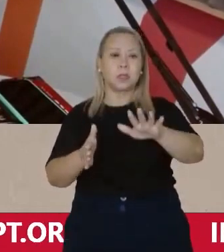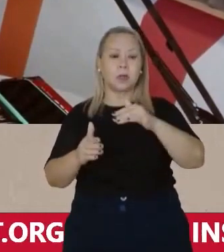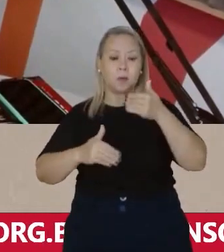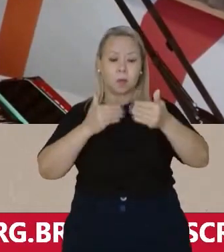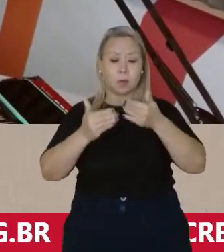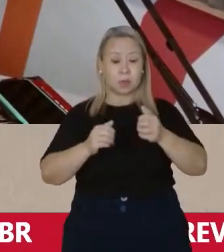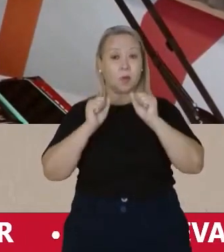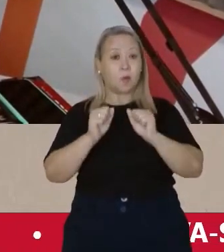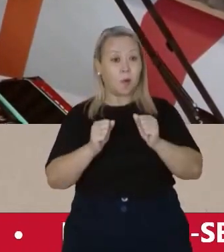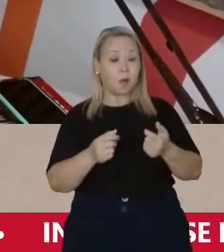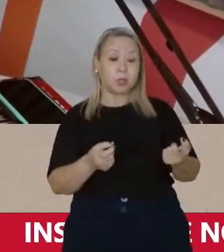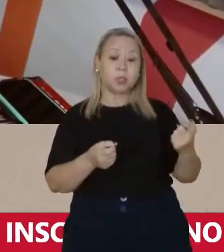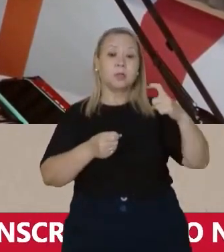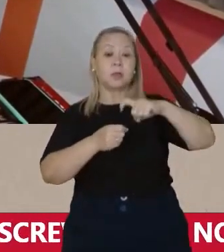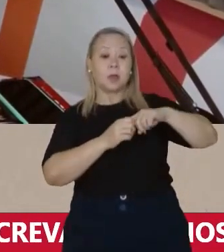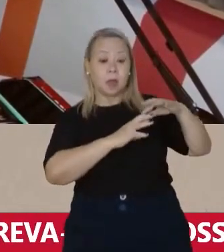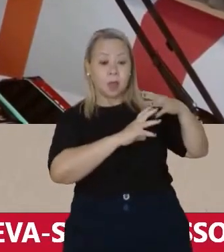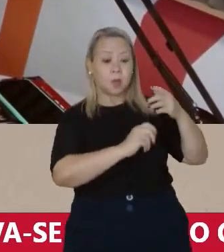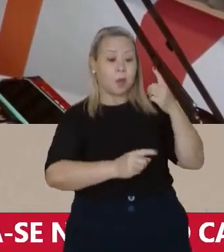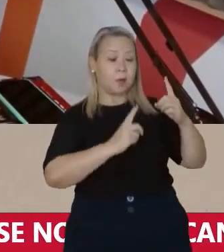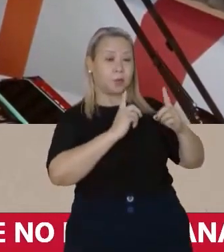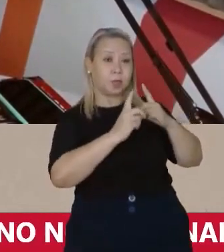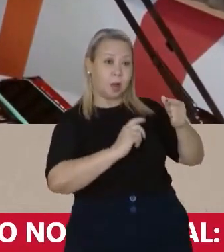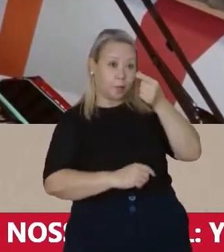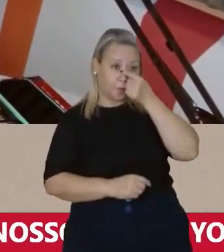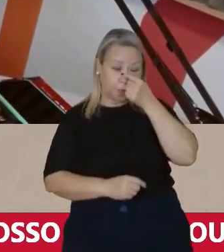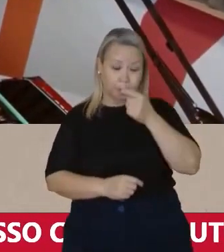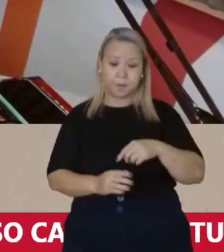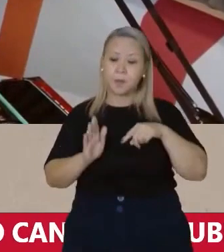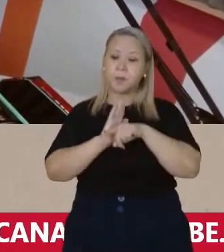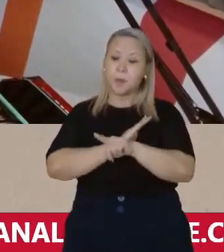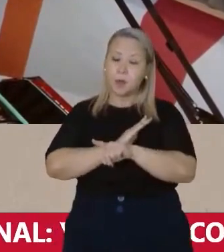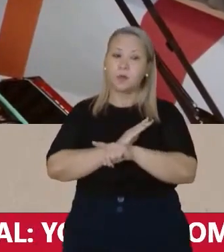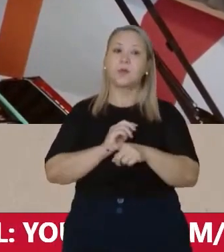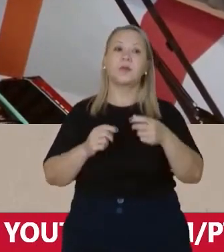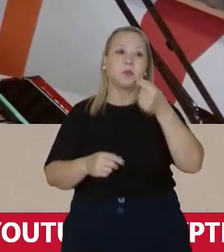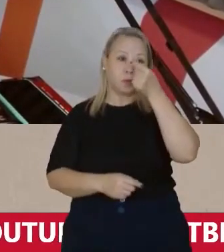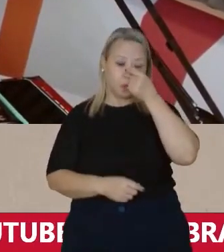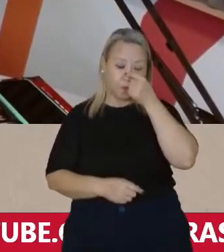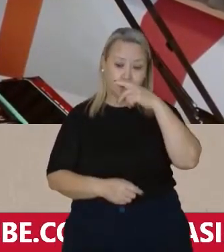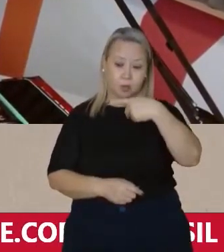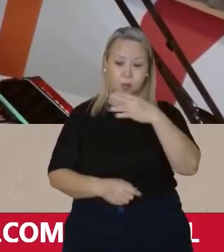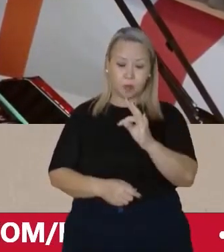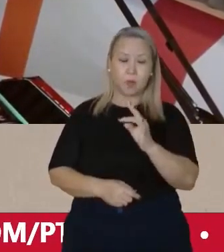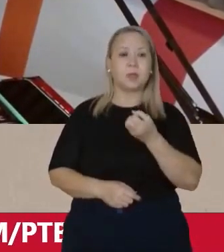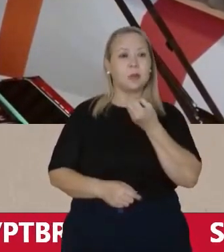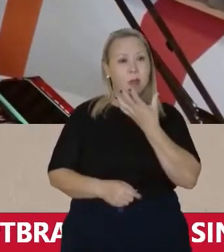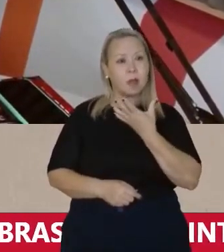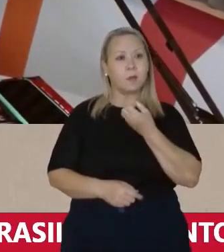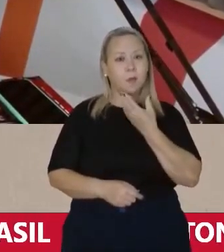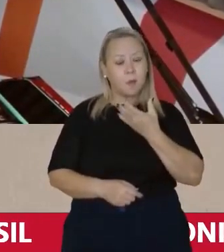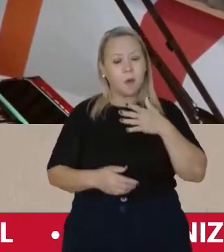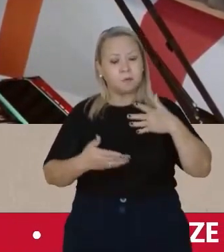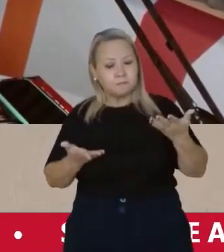os evangélicos? E outra pergunta é se o Núcleo Nacional de Evangélicos do PT, na sua opinião, é um bom caminho para essa retomada